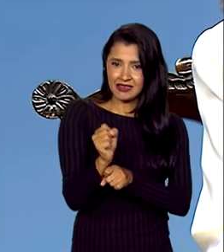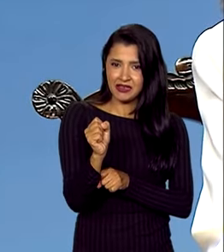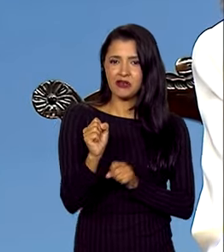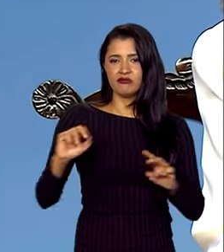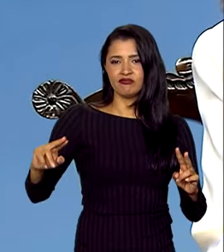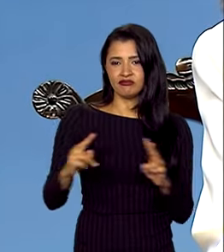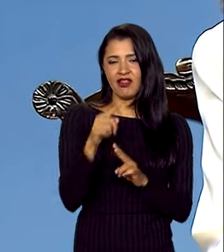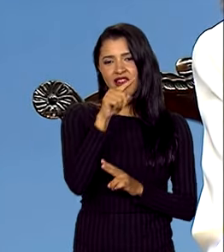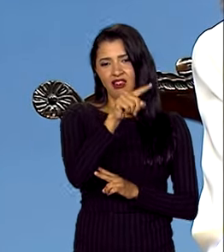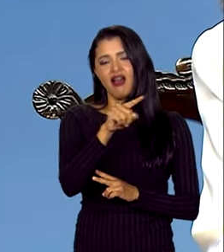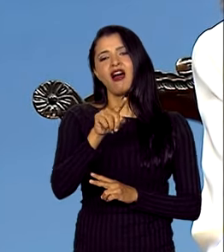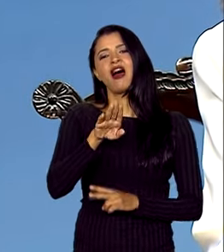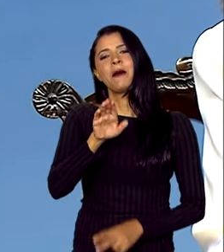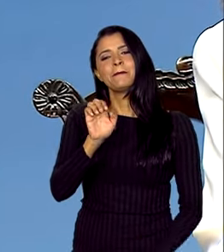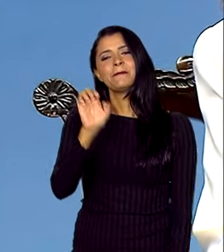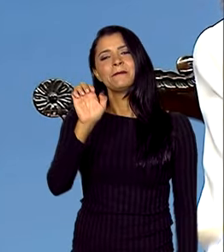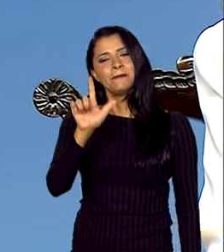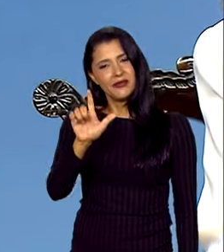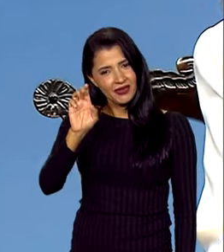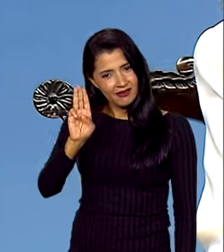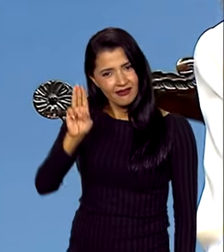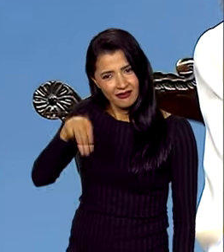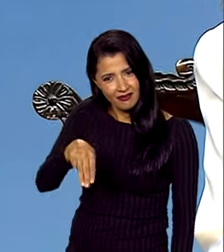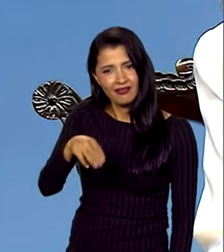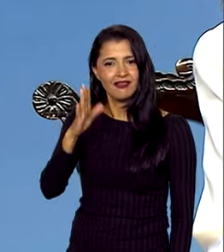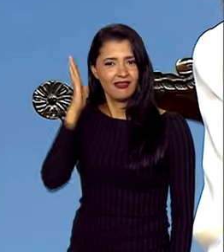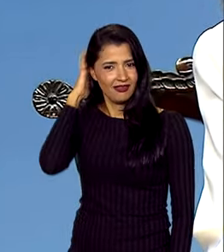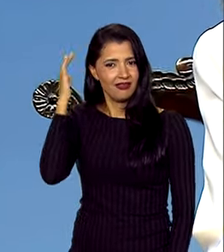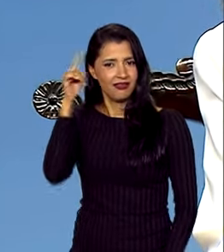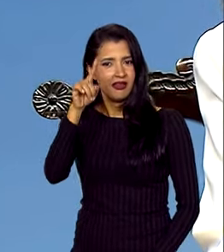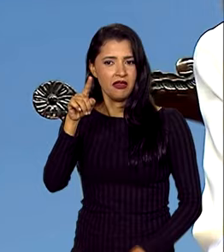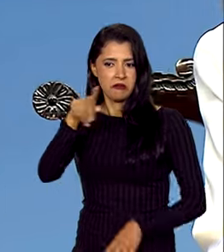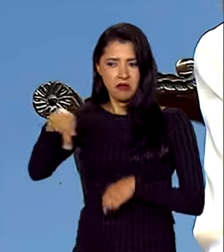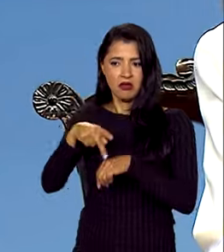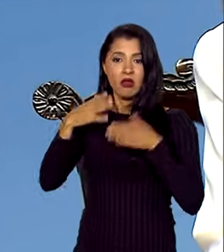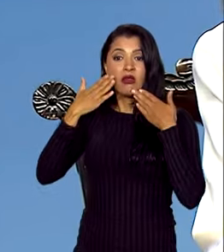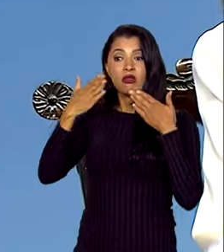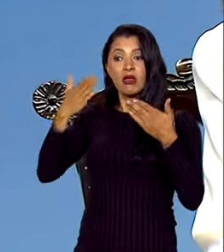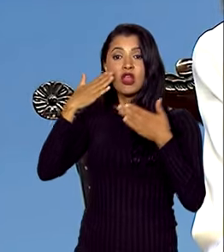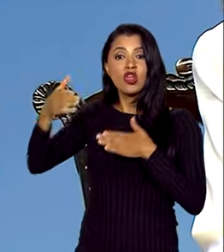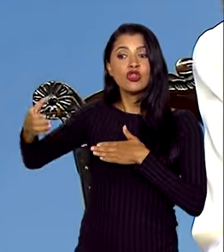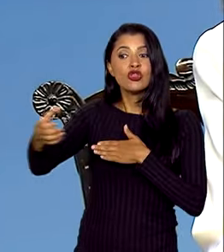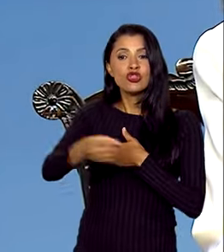nós teríamos, os países apresentariam as suas novas NDCs.